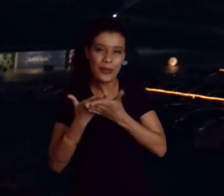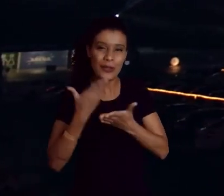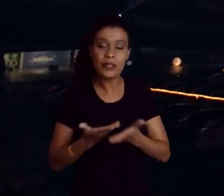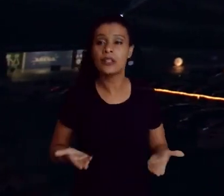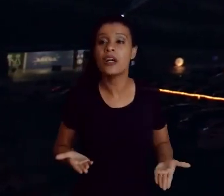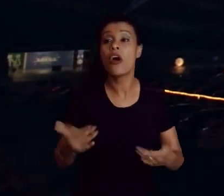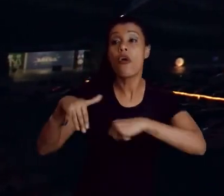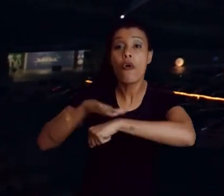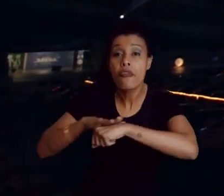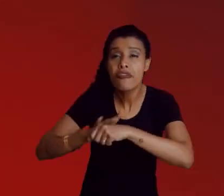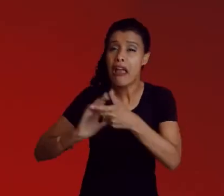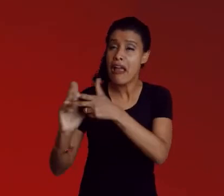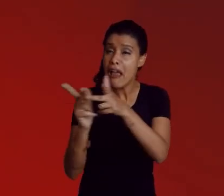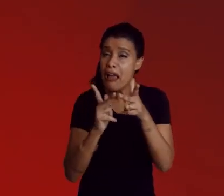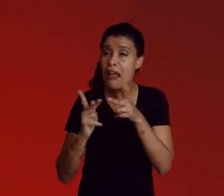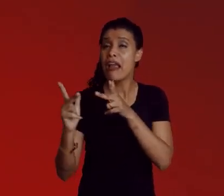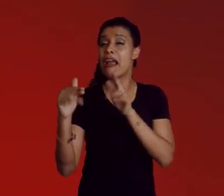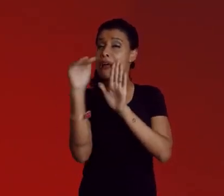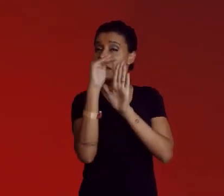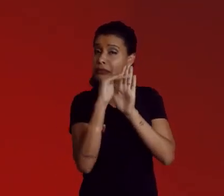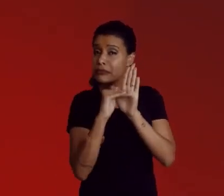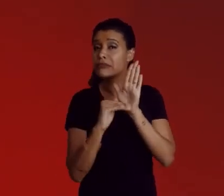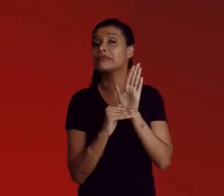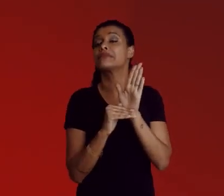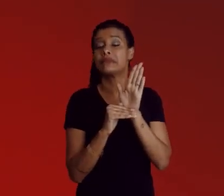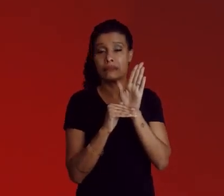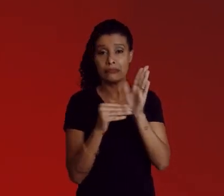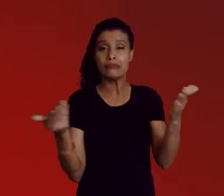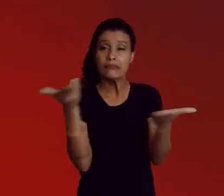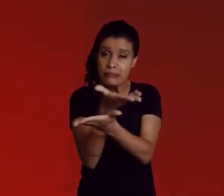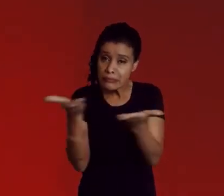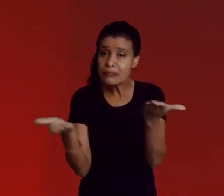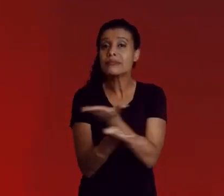tudo isso, viu? Solteiro da outra investe administração. Investe no recrutamento. Não, solteiro para falar mais umas